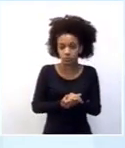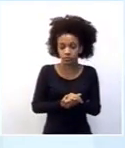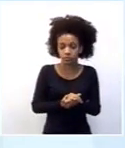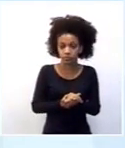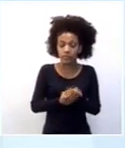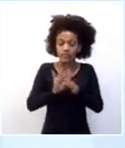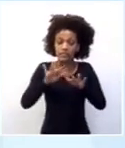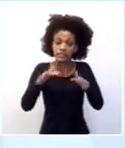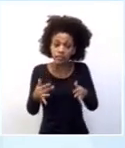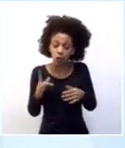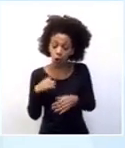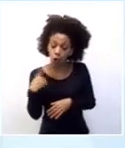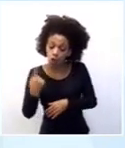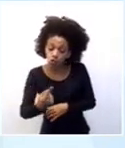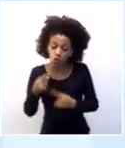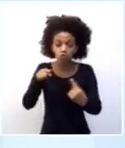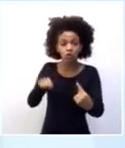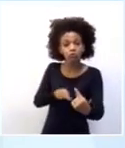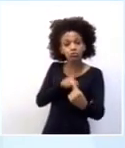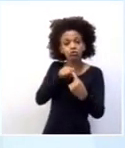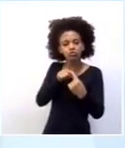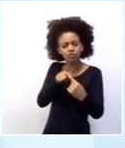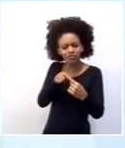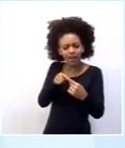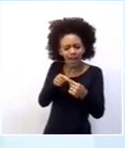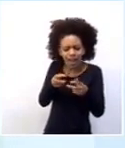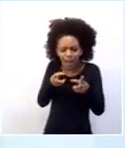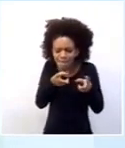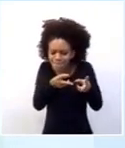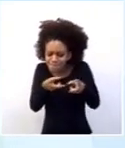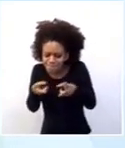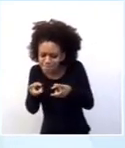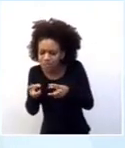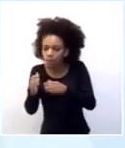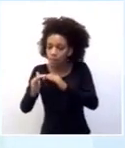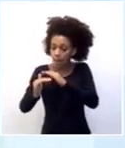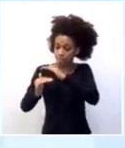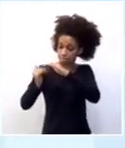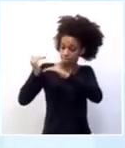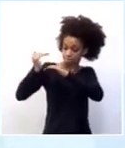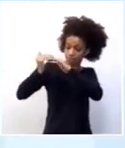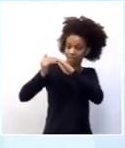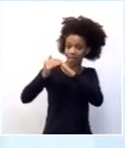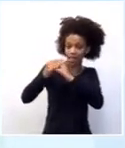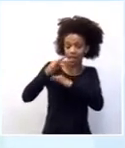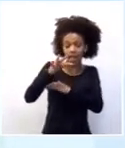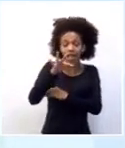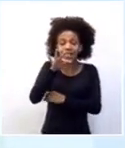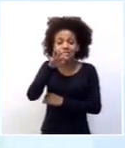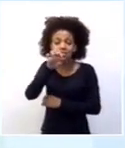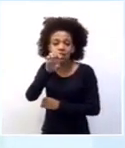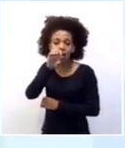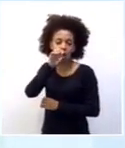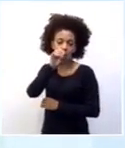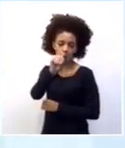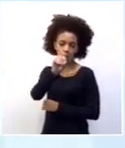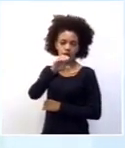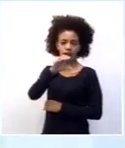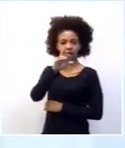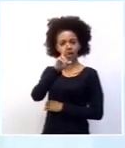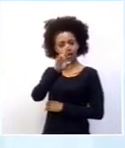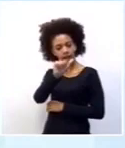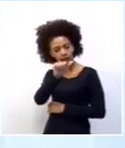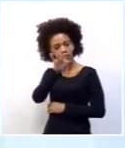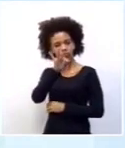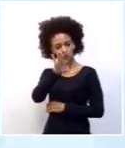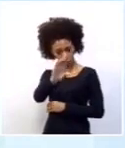é identificar o desenvolvimento e a consolidação dos estados teocráticos. Muito importante isso, pessoal. Marquem aí, estado teocrático, a gente